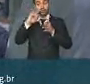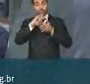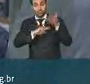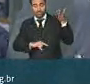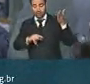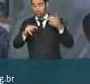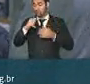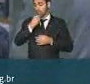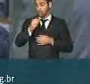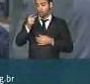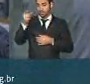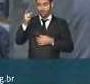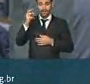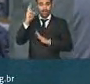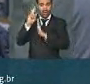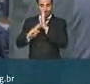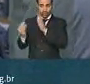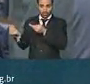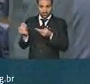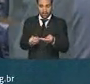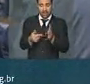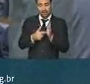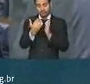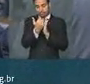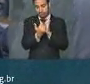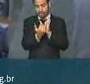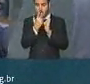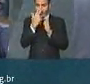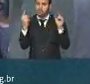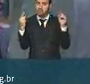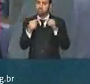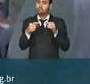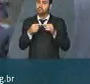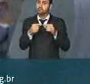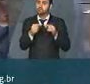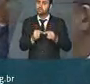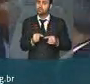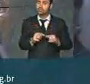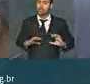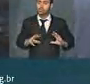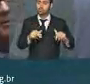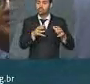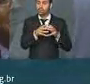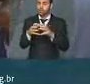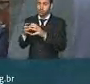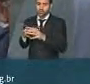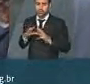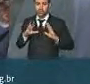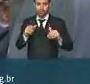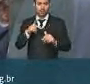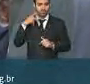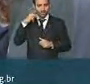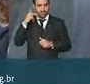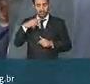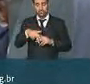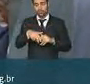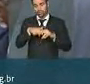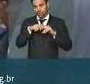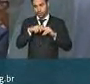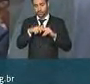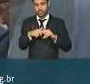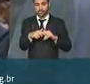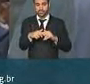que o relator traz, acho que atende ao conjunto dos partidos. Portanto,